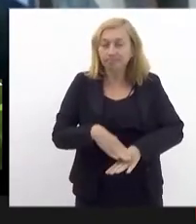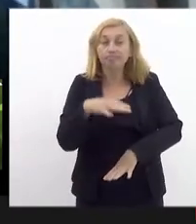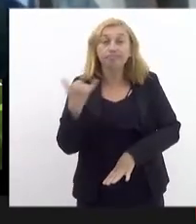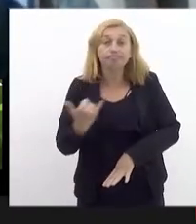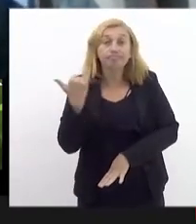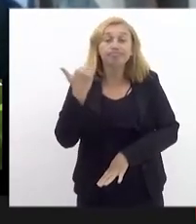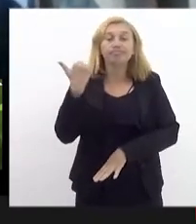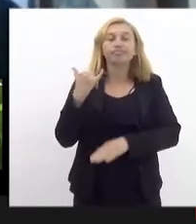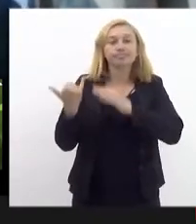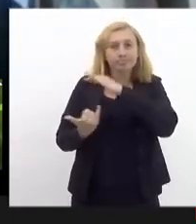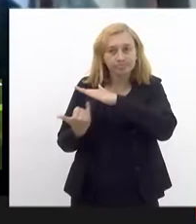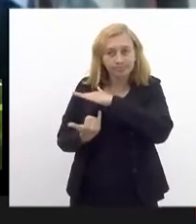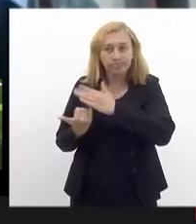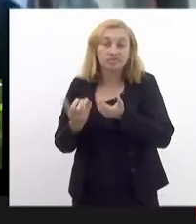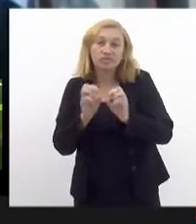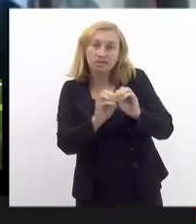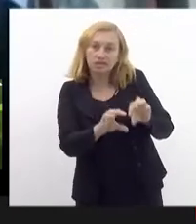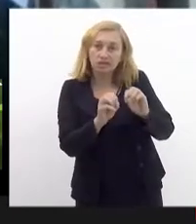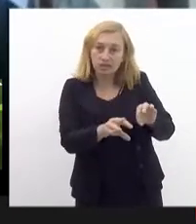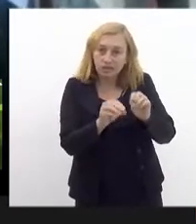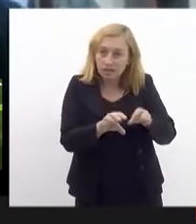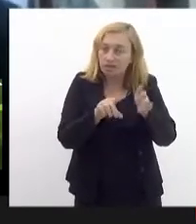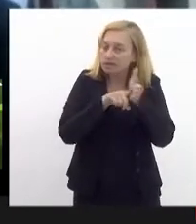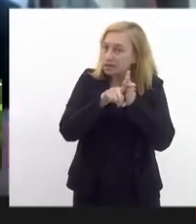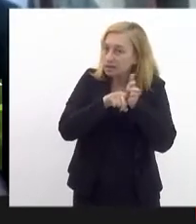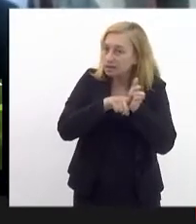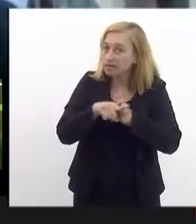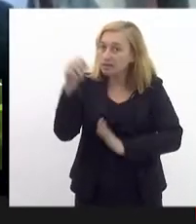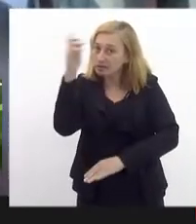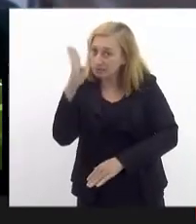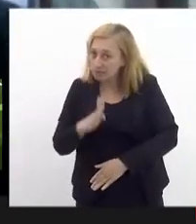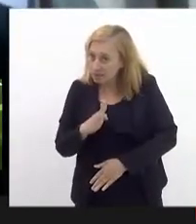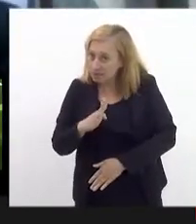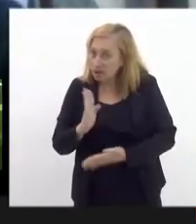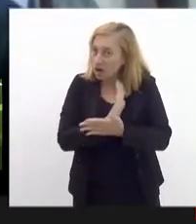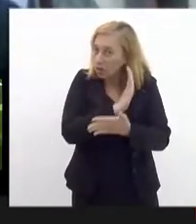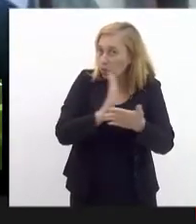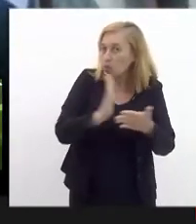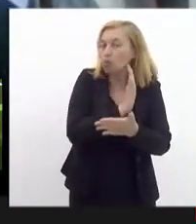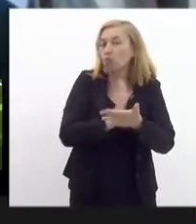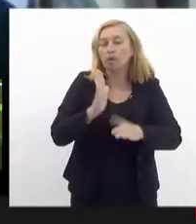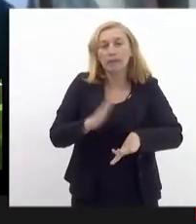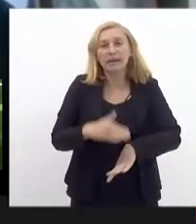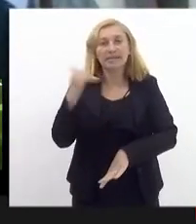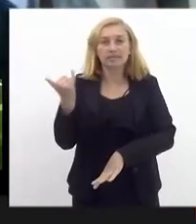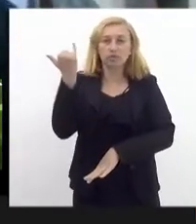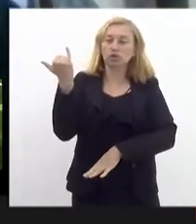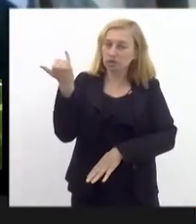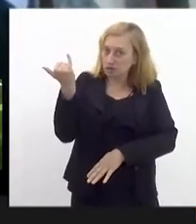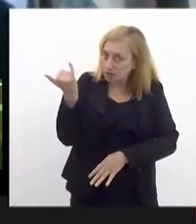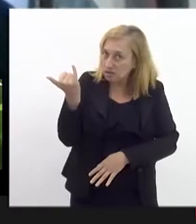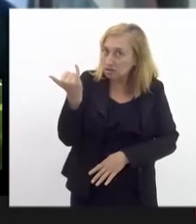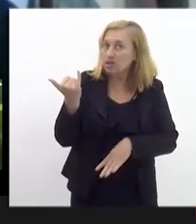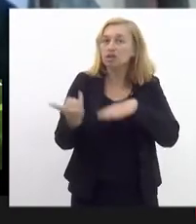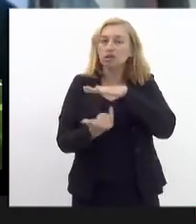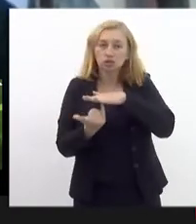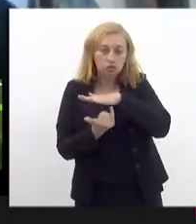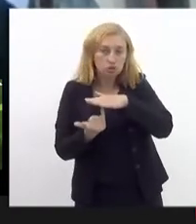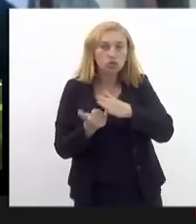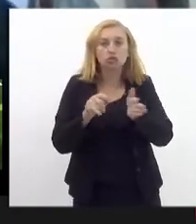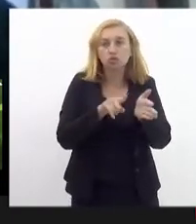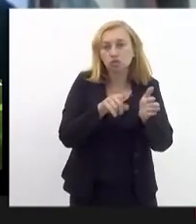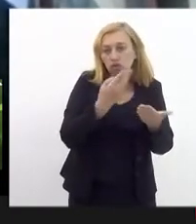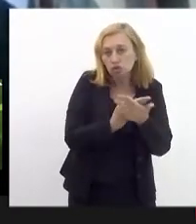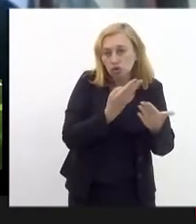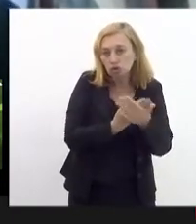importantes instituições de ensino e pesquisa do Brasil, ou pelo menos algumas das mais importantes instituições de ensino e pesquisa